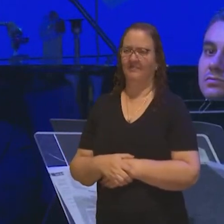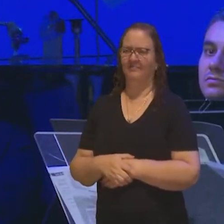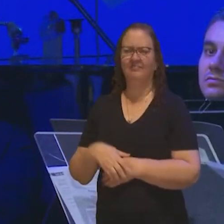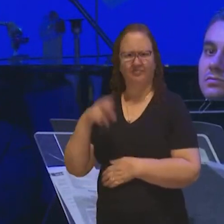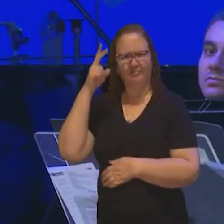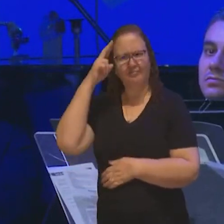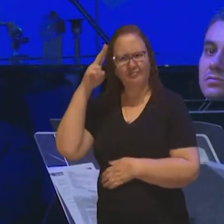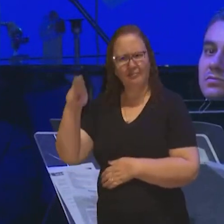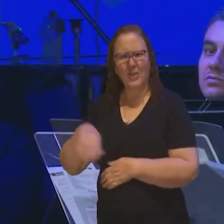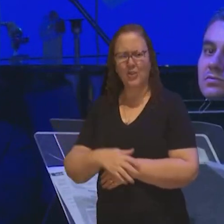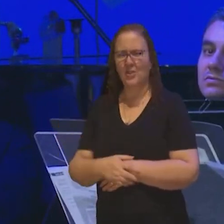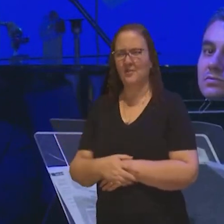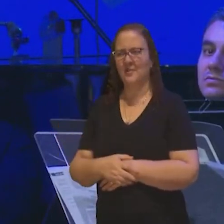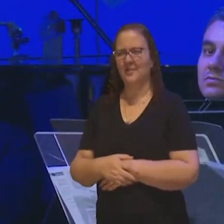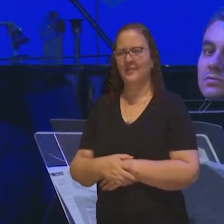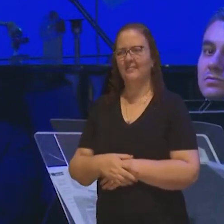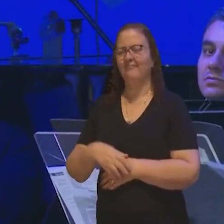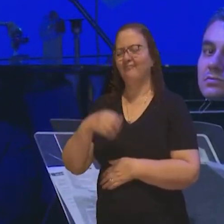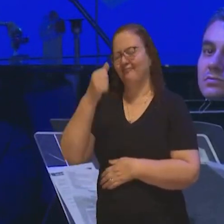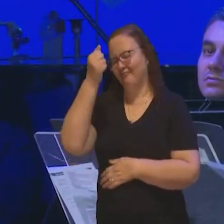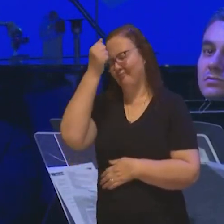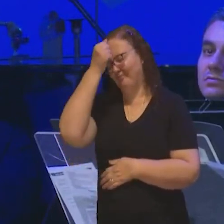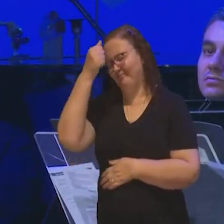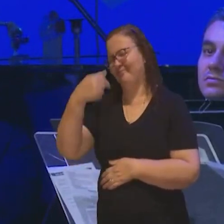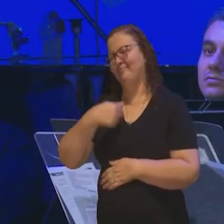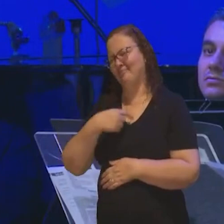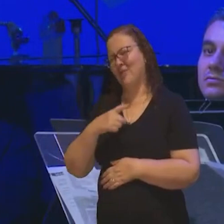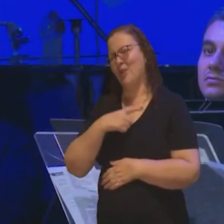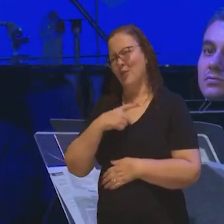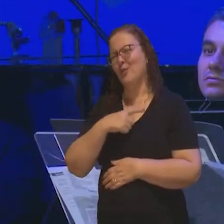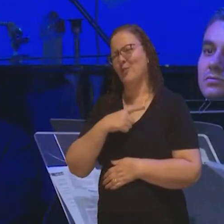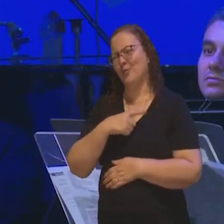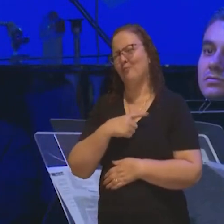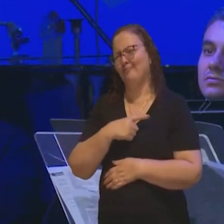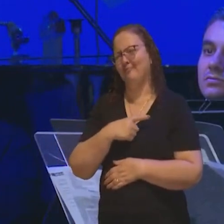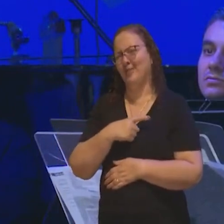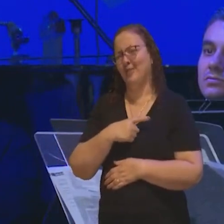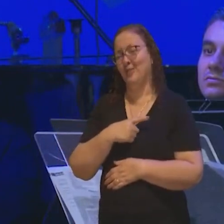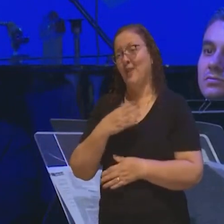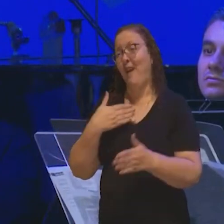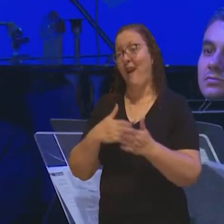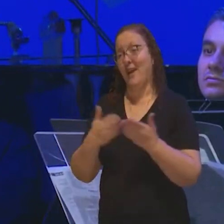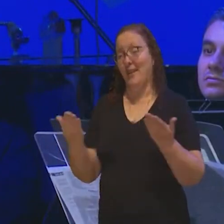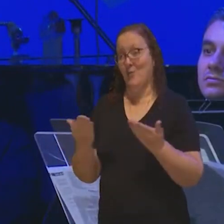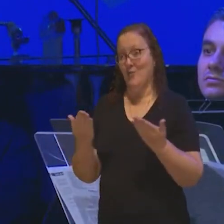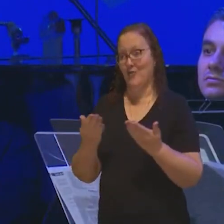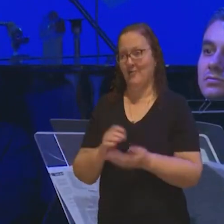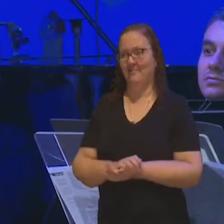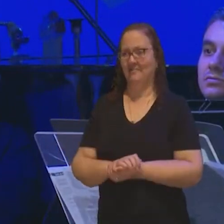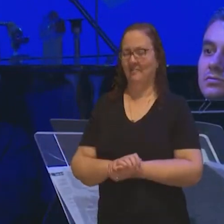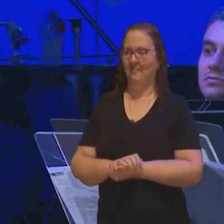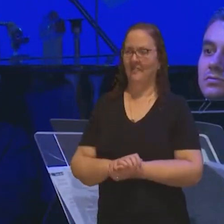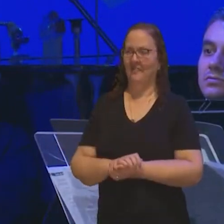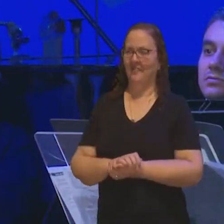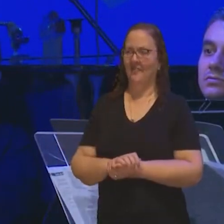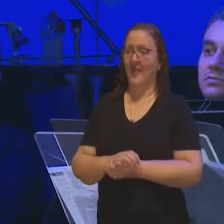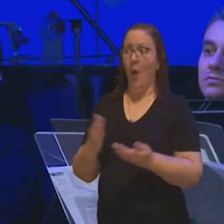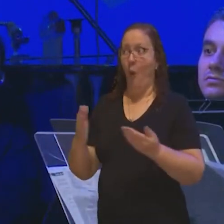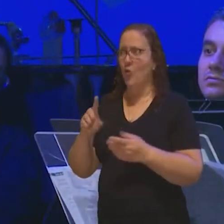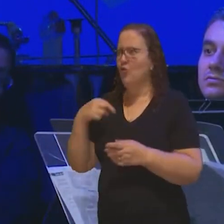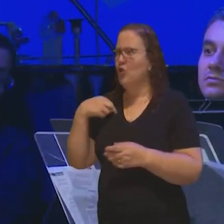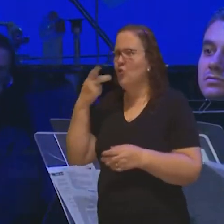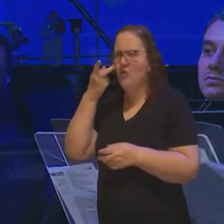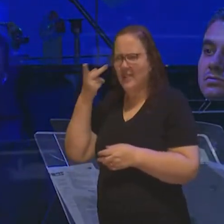Imagina o arrependimento que isso me trouxe, quando hoje eu vou ao Rio de